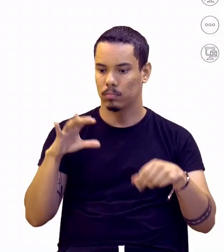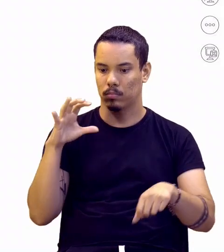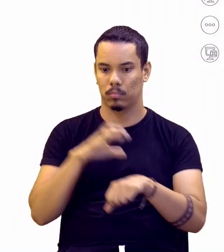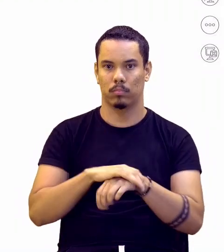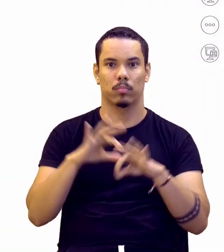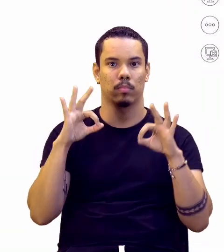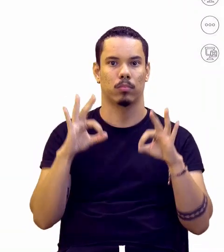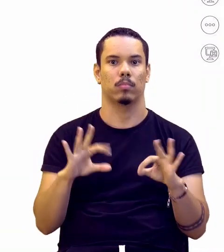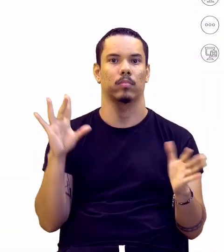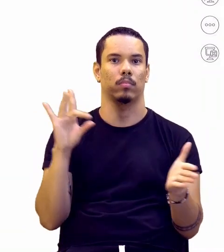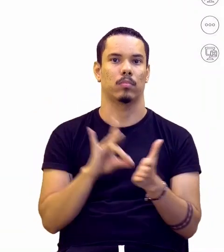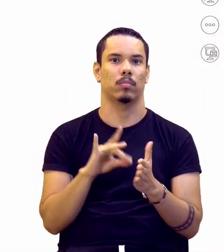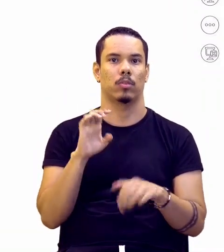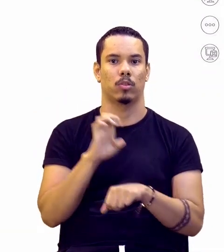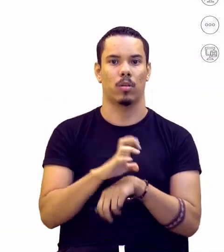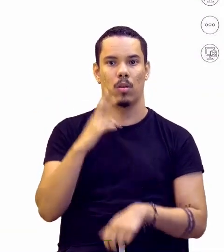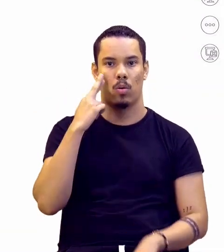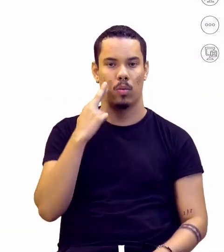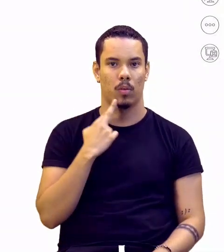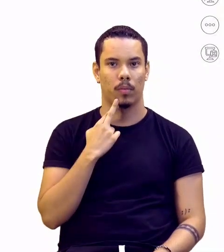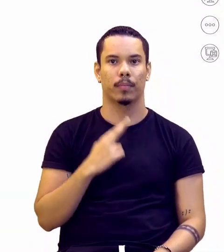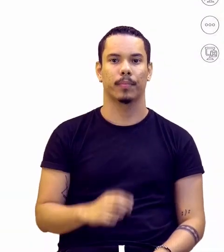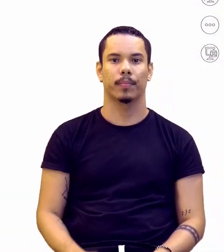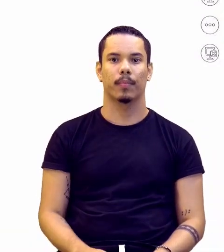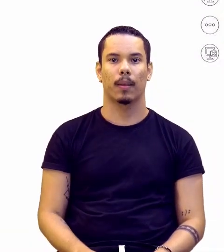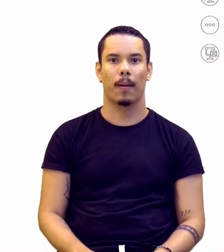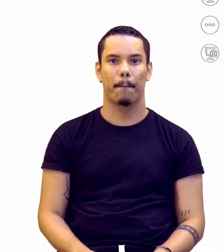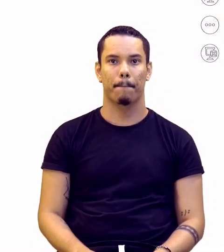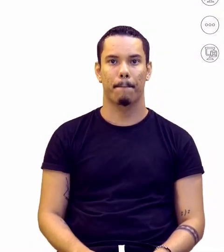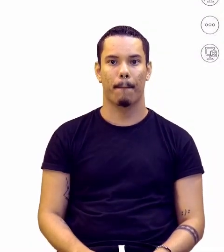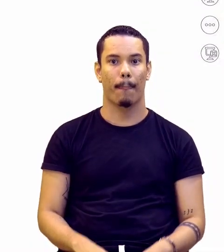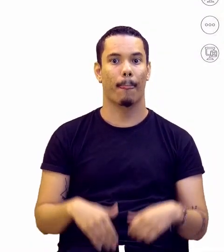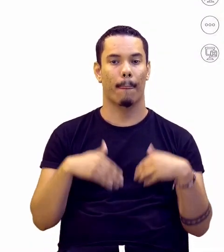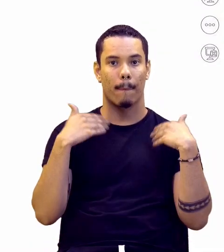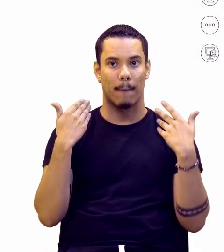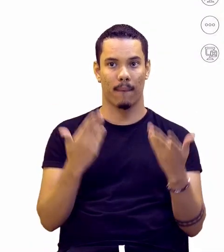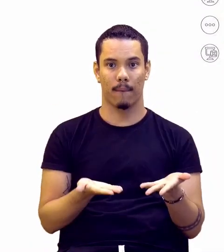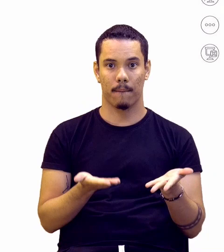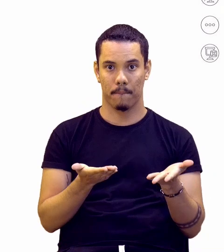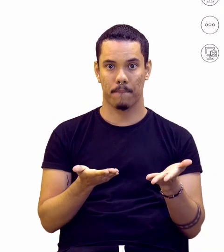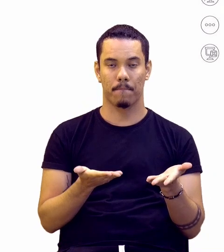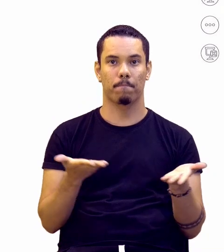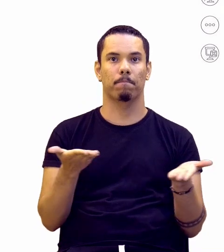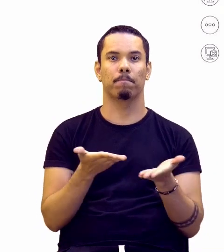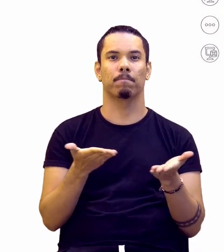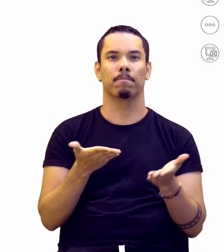instalação do estado de Rondônia. Ok? Aí nosso